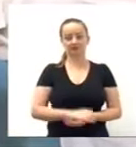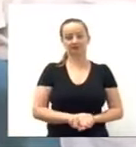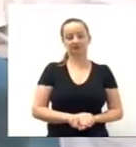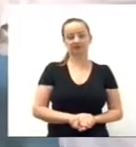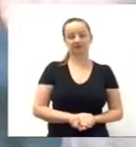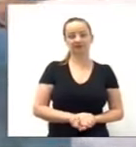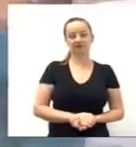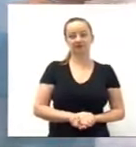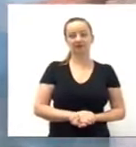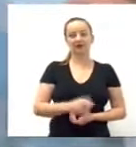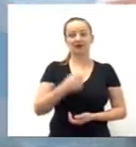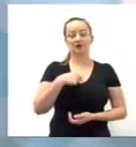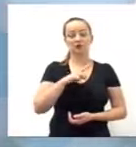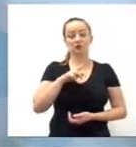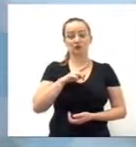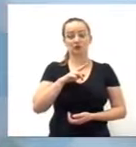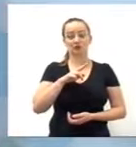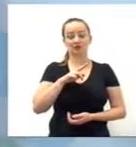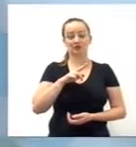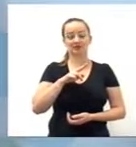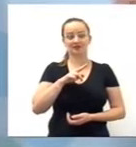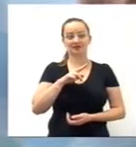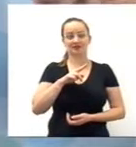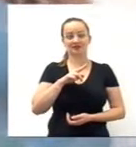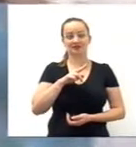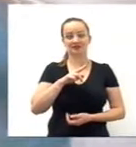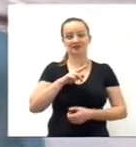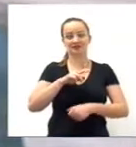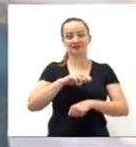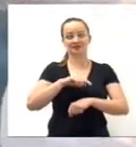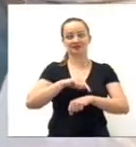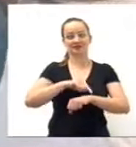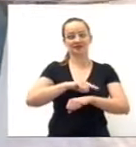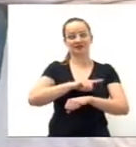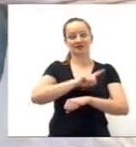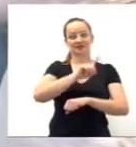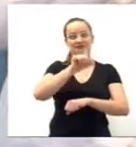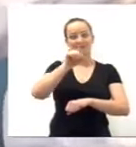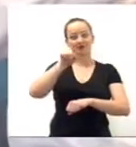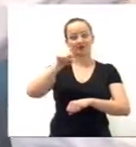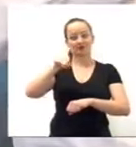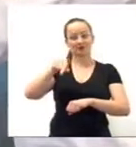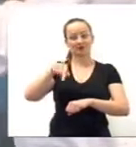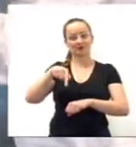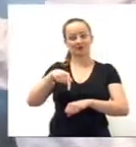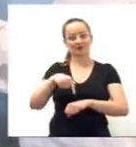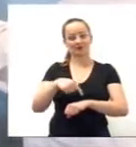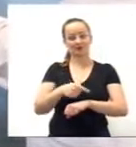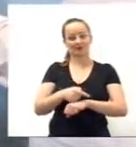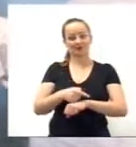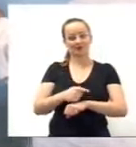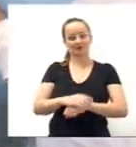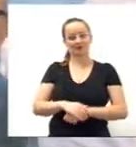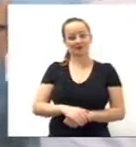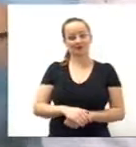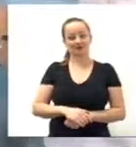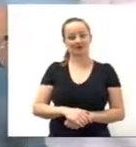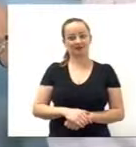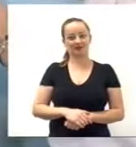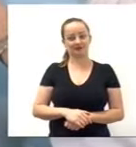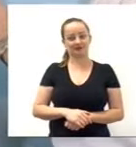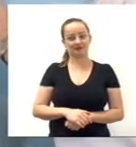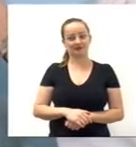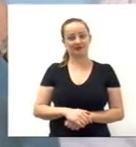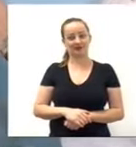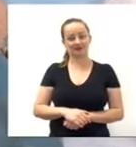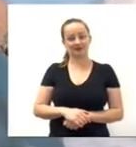o sentido anti-horário. Então, eu tenho aqui, esse daqui é o primeiro quadrante, ó. O que eu tenho